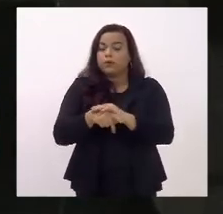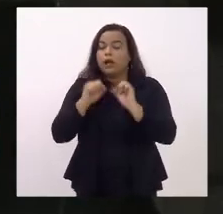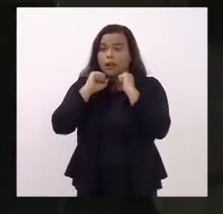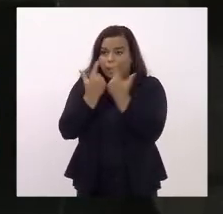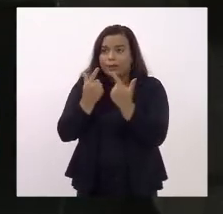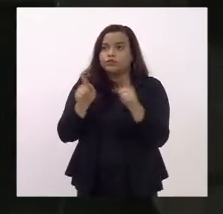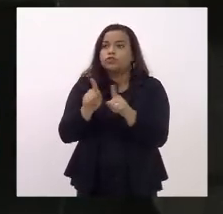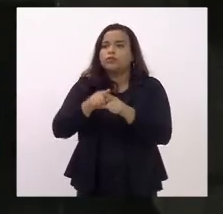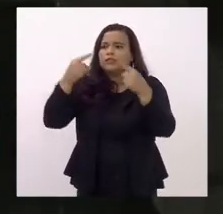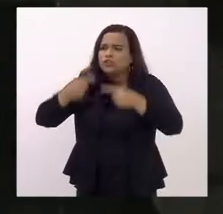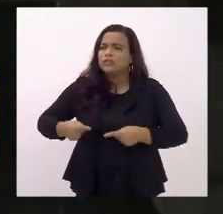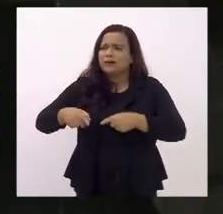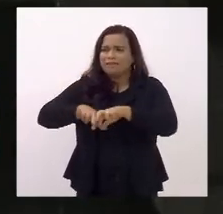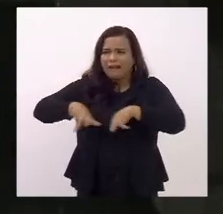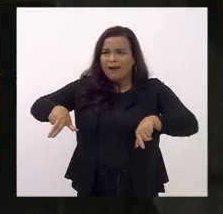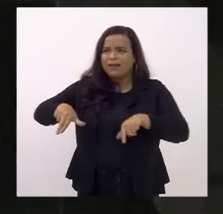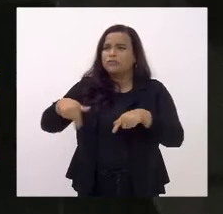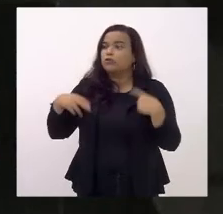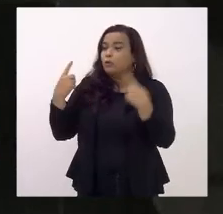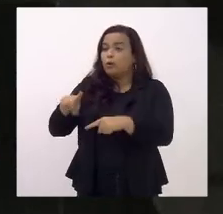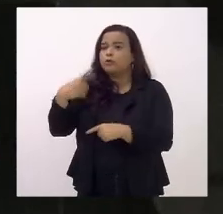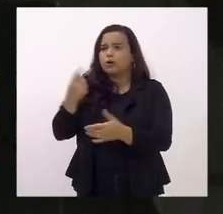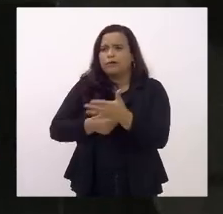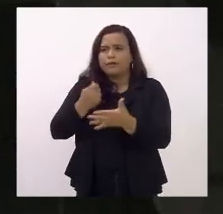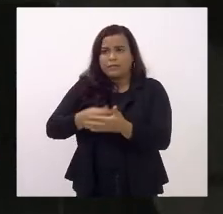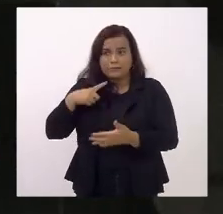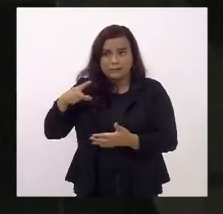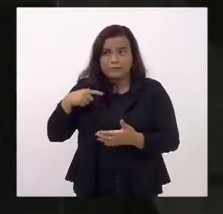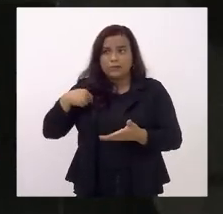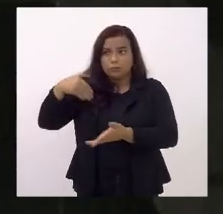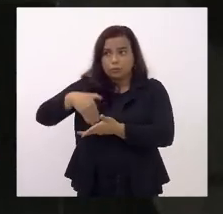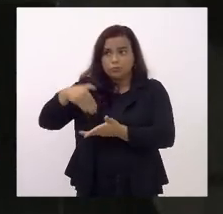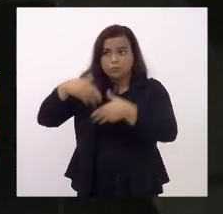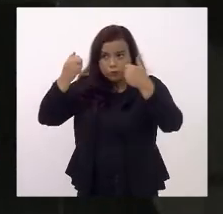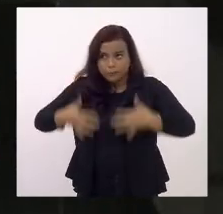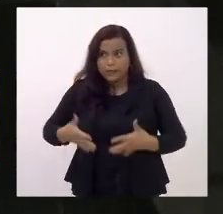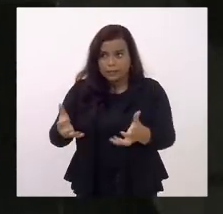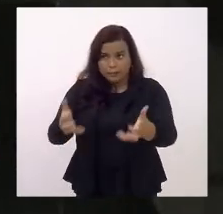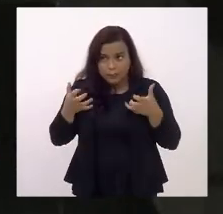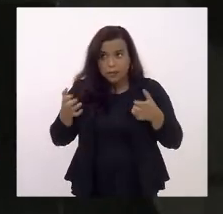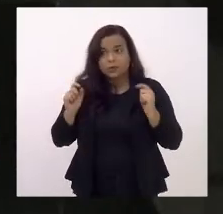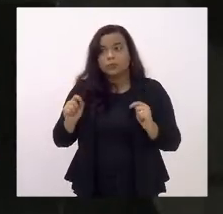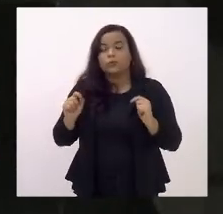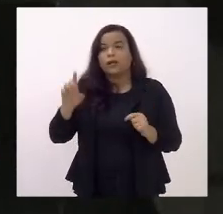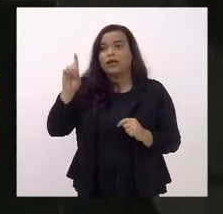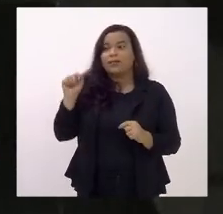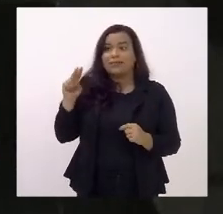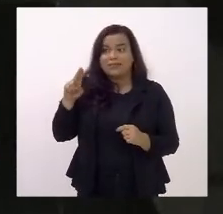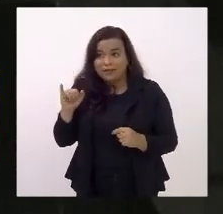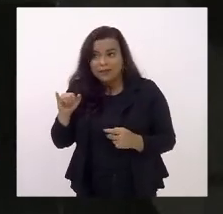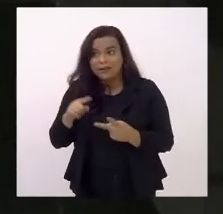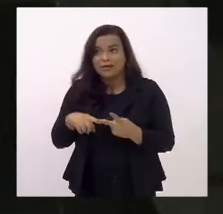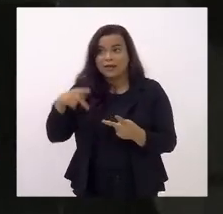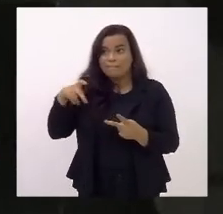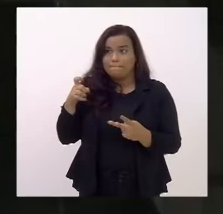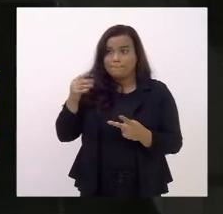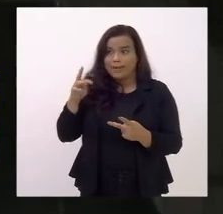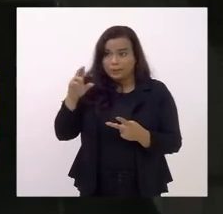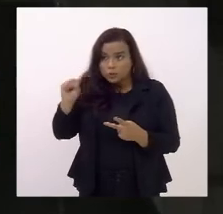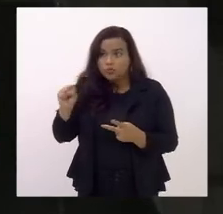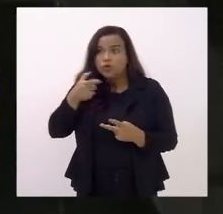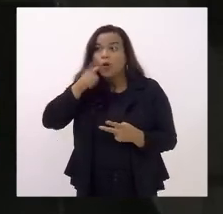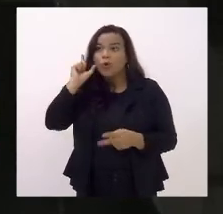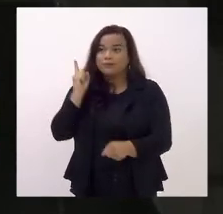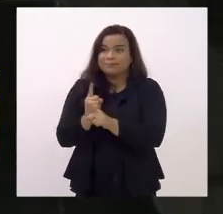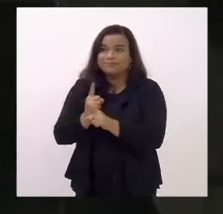os desafios e as contradições que ainda enfrentamos. E, por último, quero saudar muito efusivamente a Dani e o Petros, estive com eles